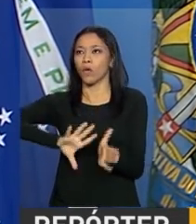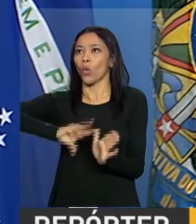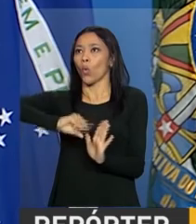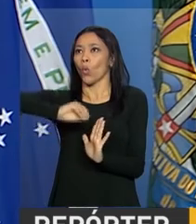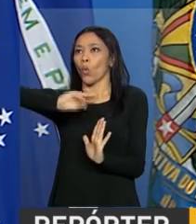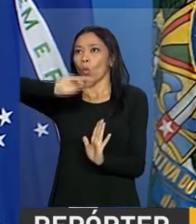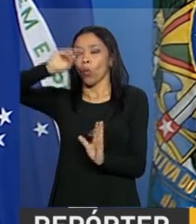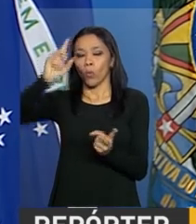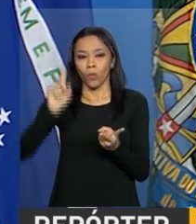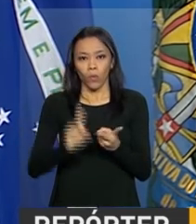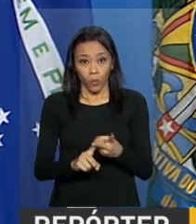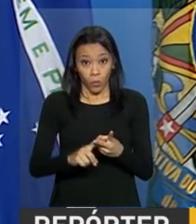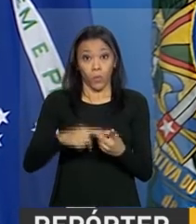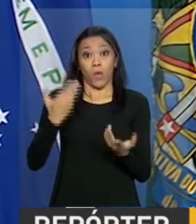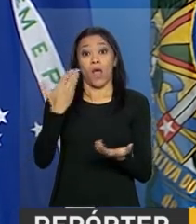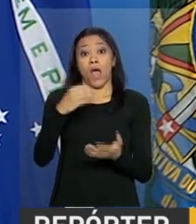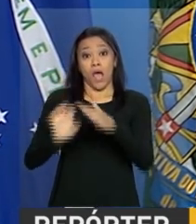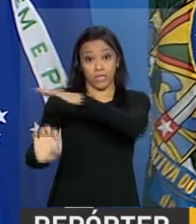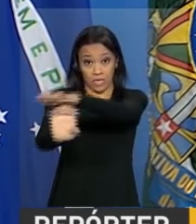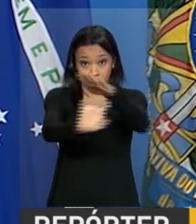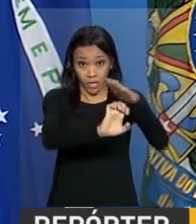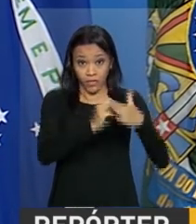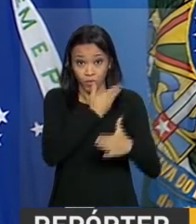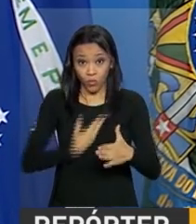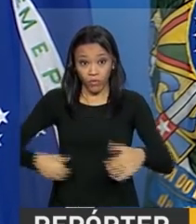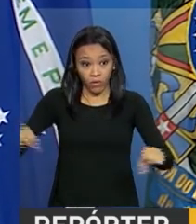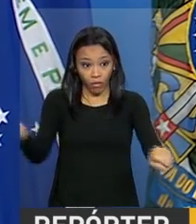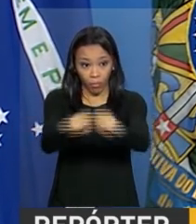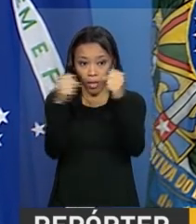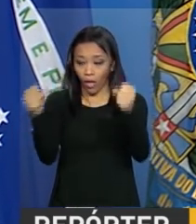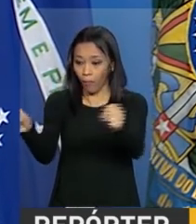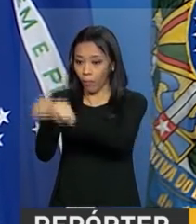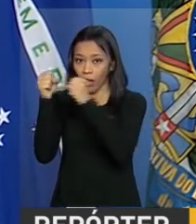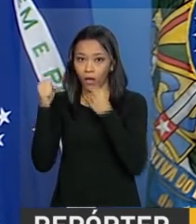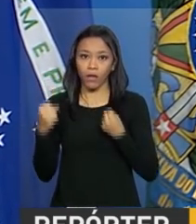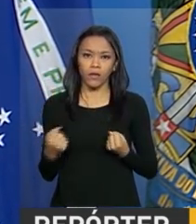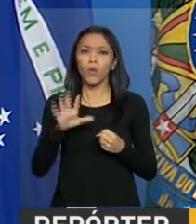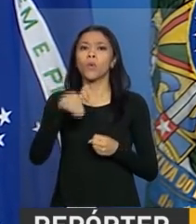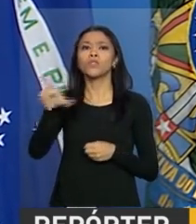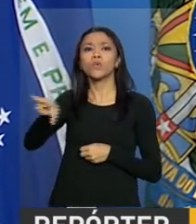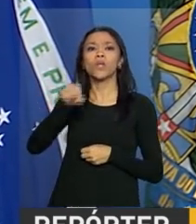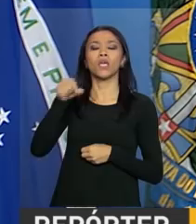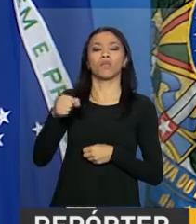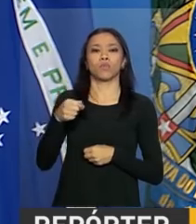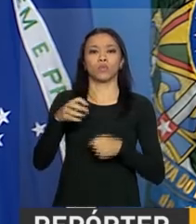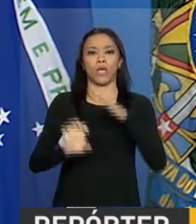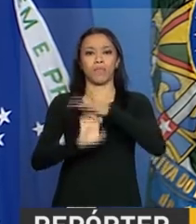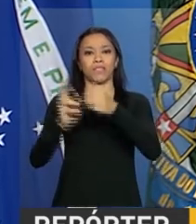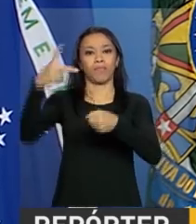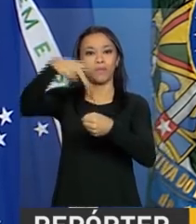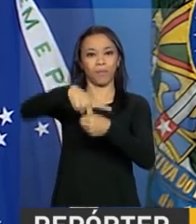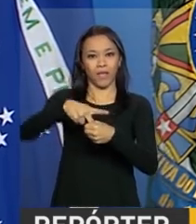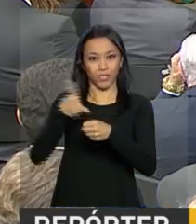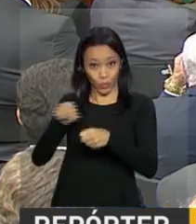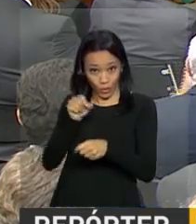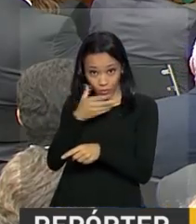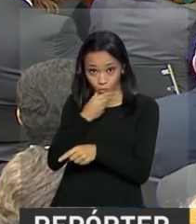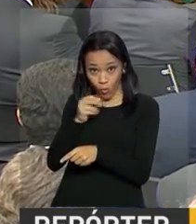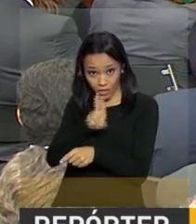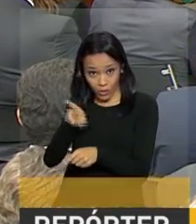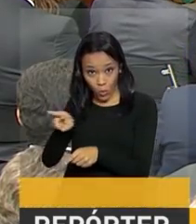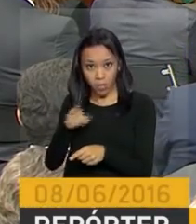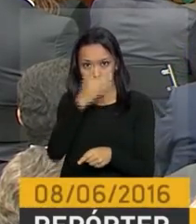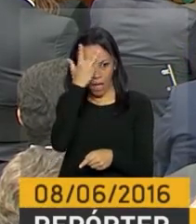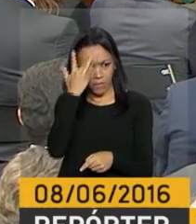empresas públicas quebradas quando nomeamos o Pedro parente lá para Petrobrás eu percebi que houve aplauso não é da